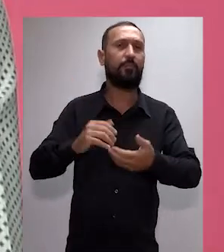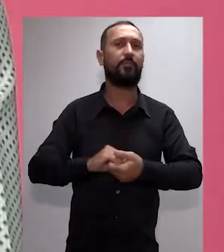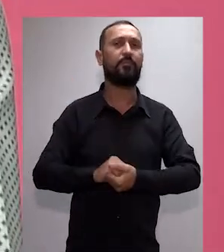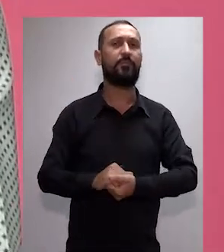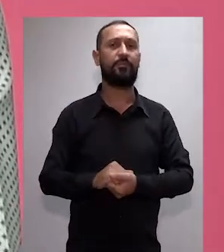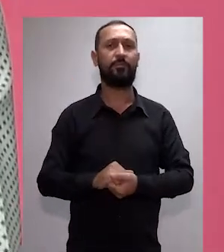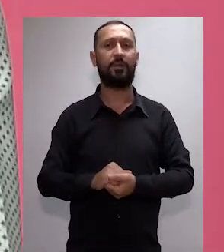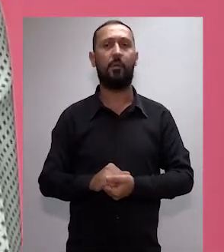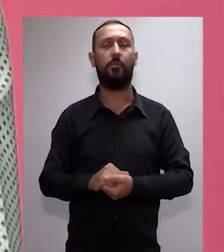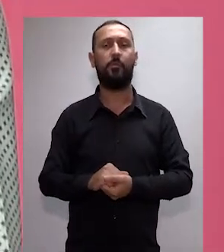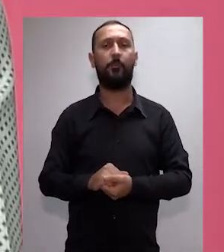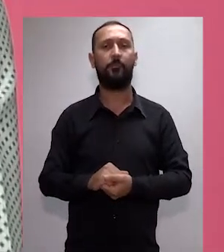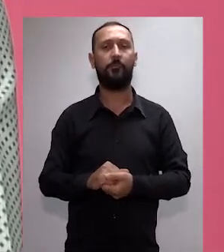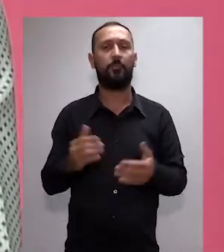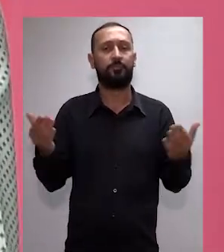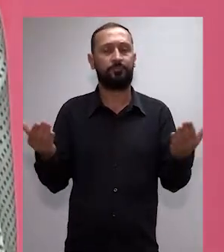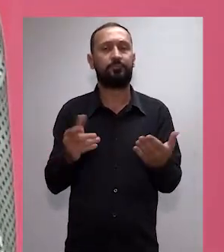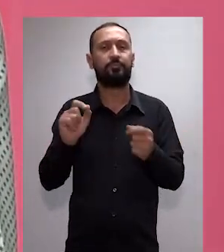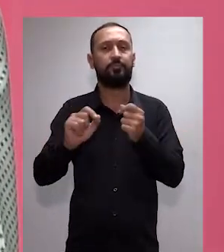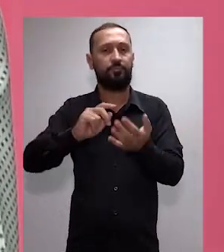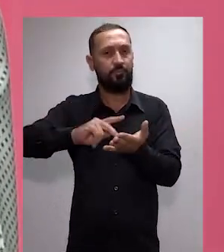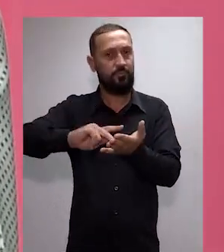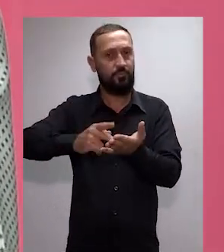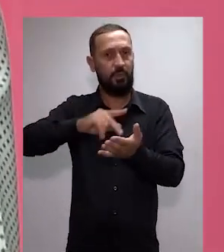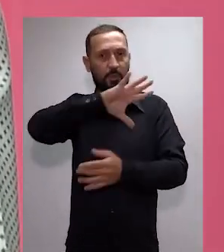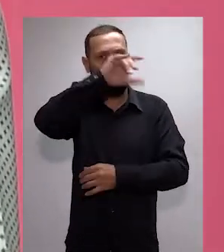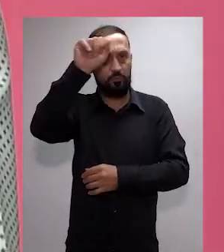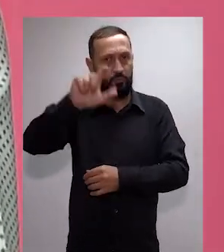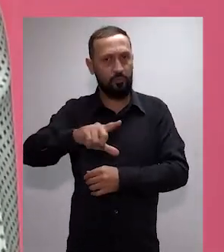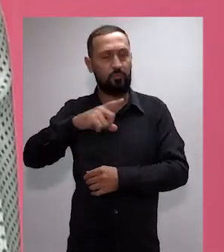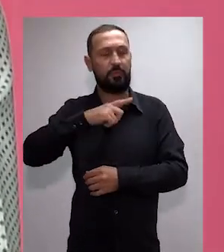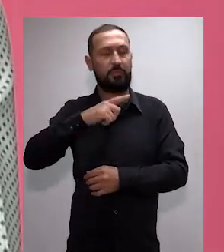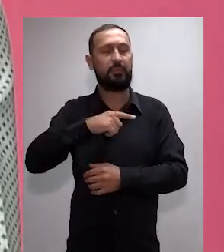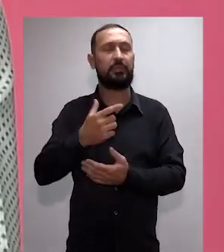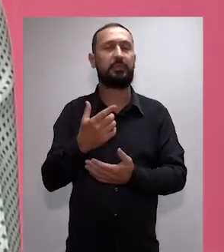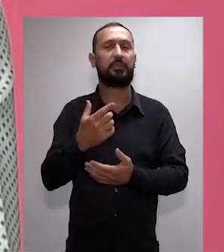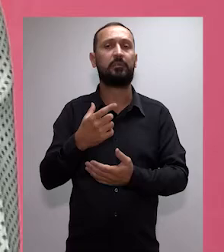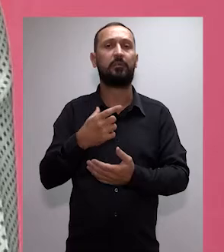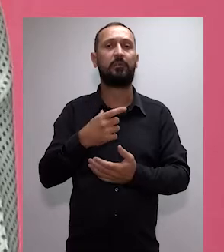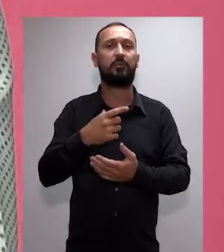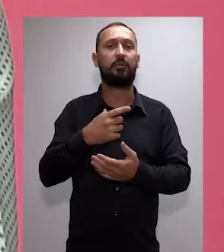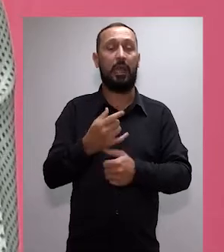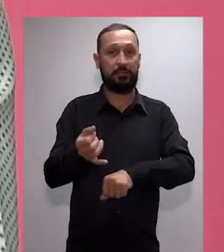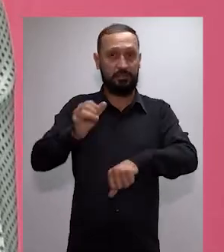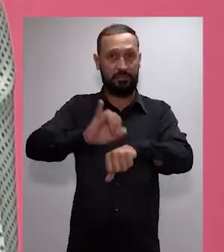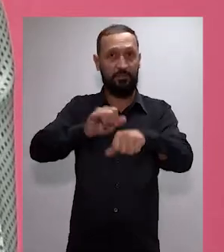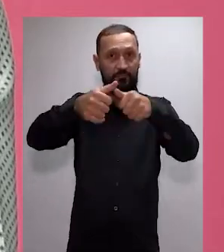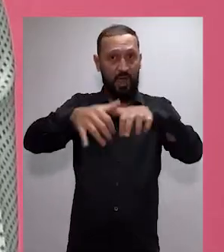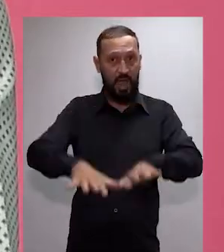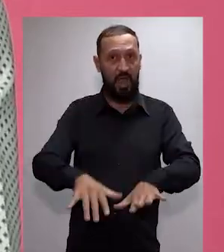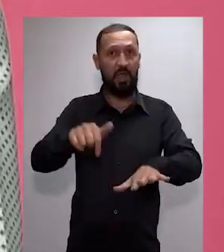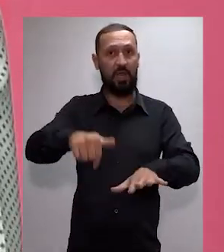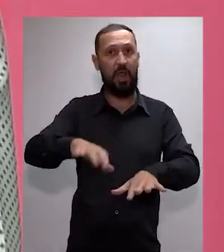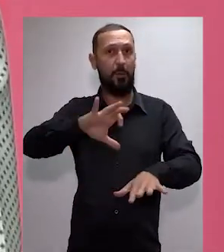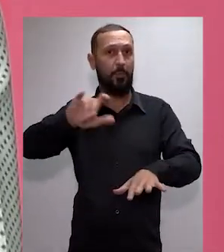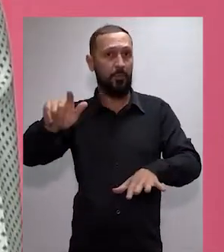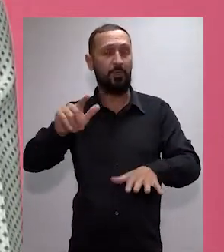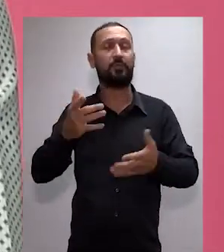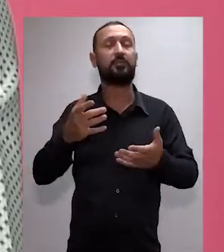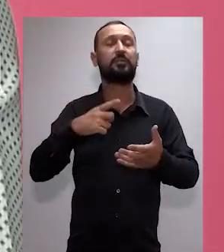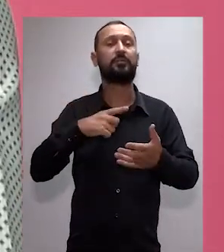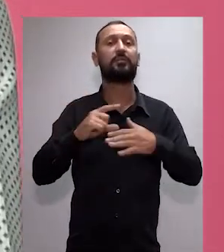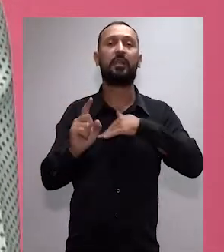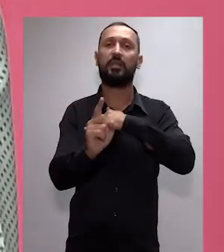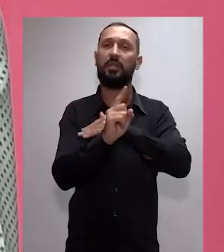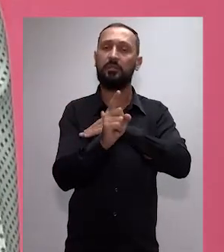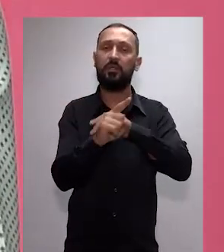anos. Hoje, o Sindicato do Mato Grosso do Sul, ele atua com uma sede em Campo Grande,